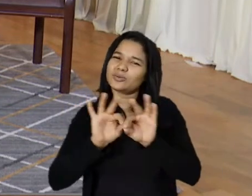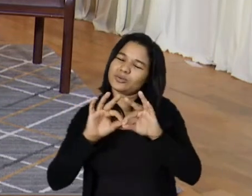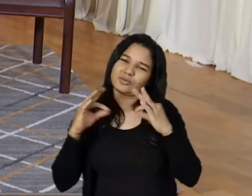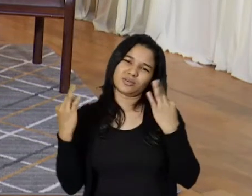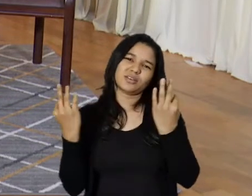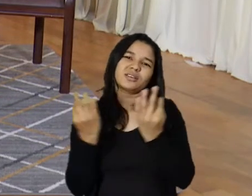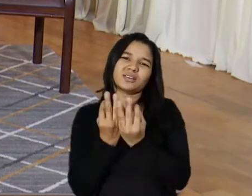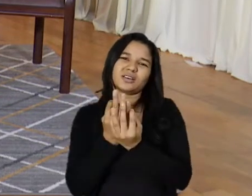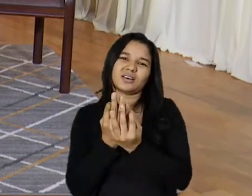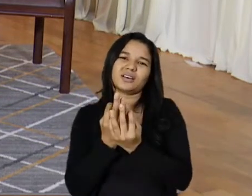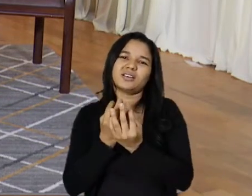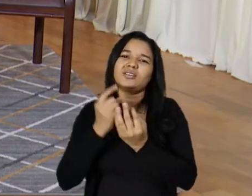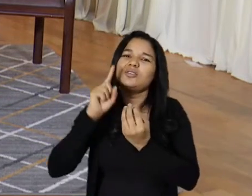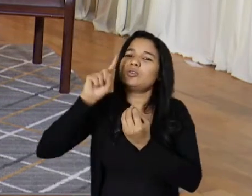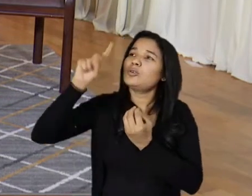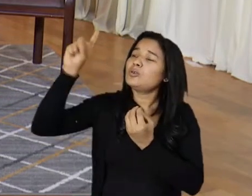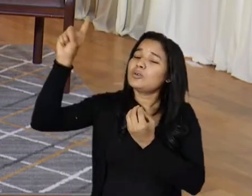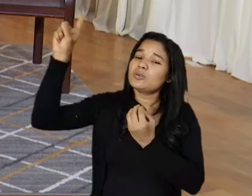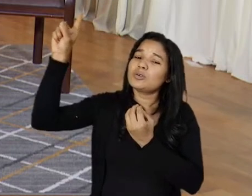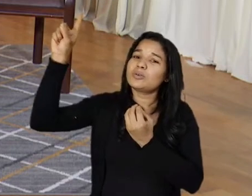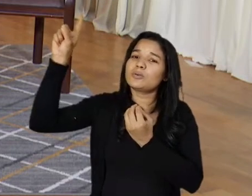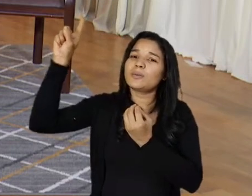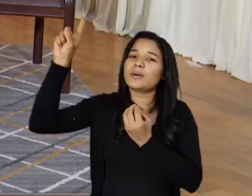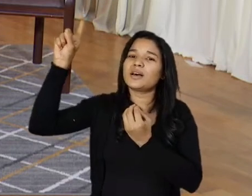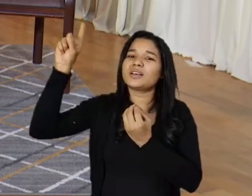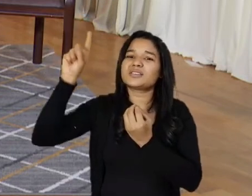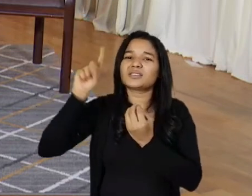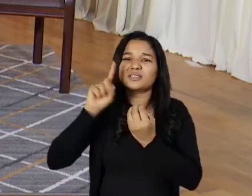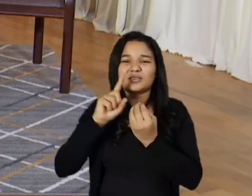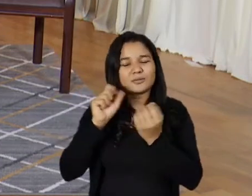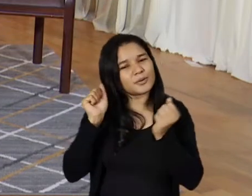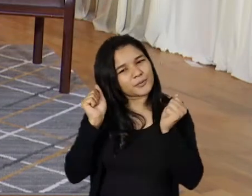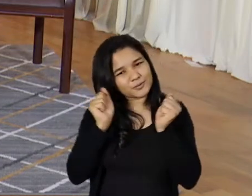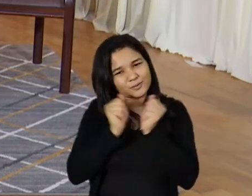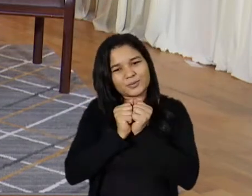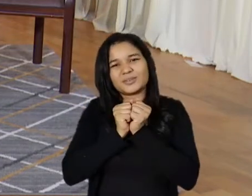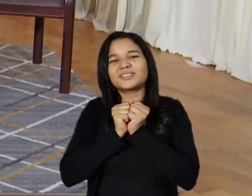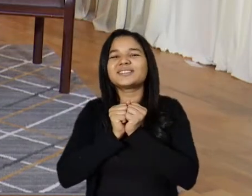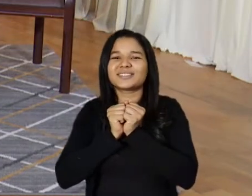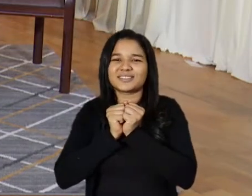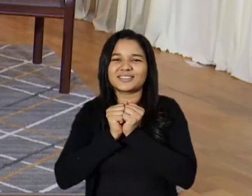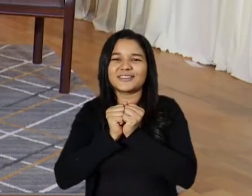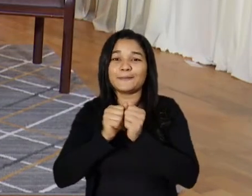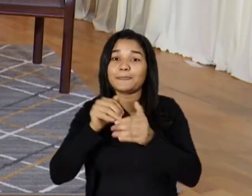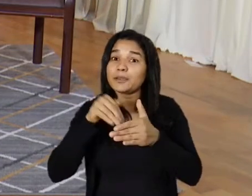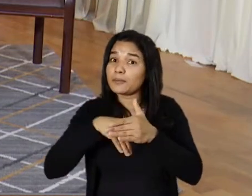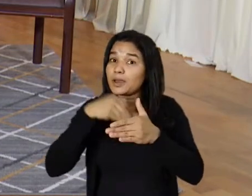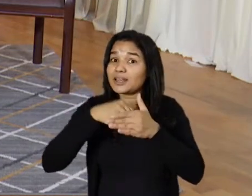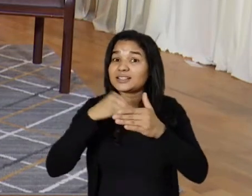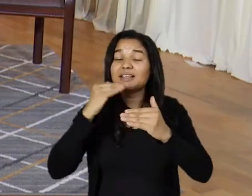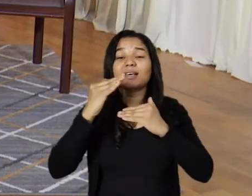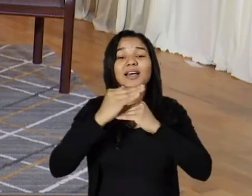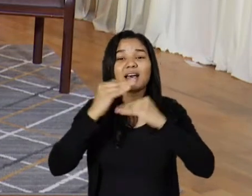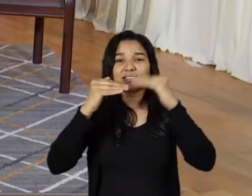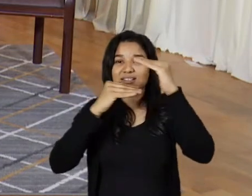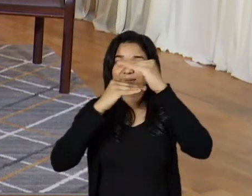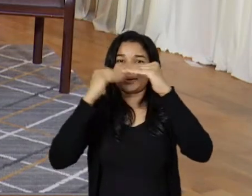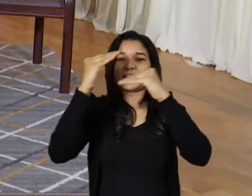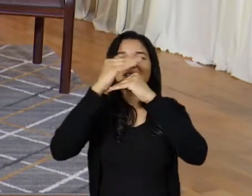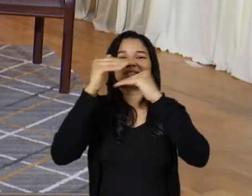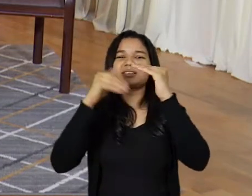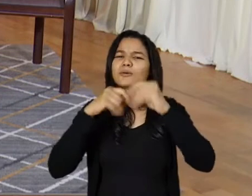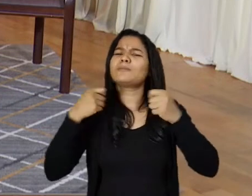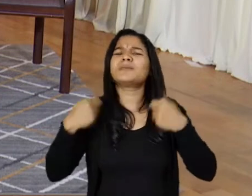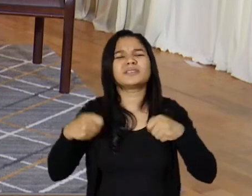Assim como Deus deu orientação para os cômodos, para os andares daquela casa-embarcação, nós precisamos também ter todos esses cuidados. Caso